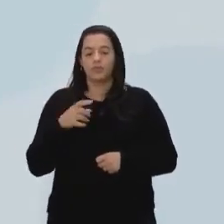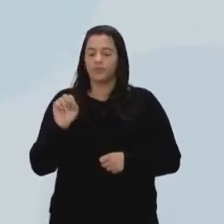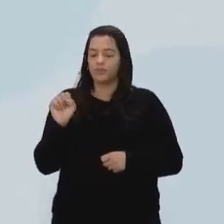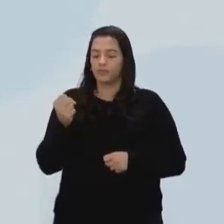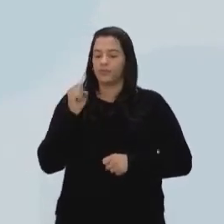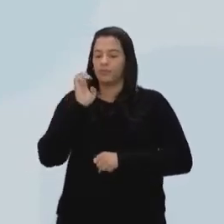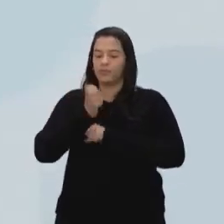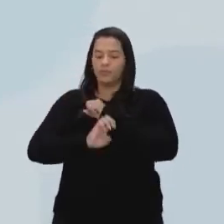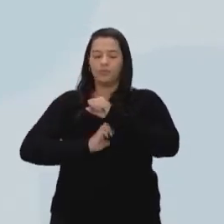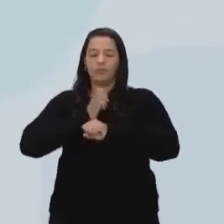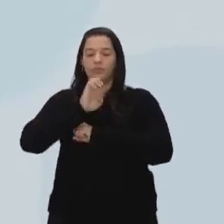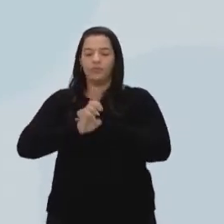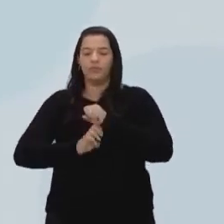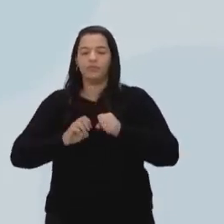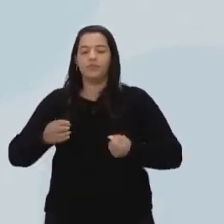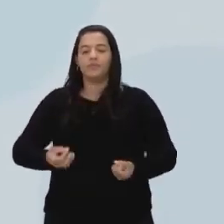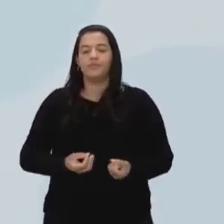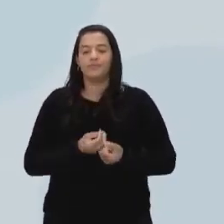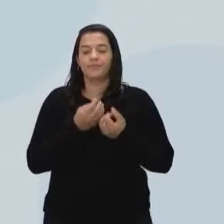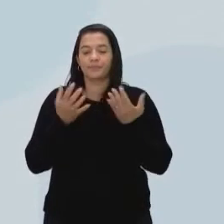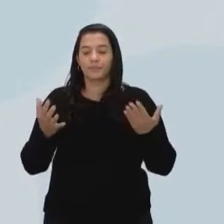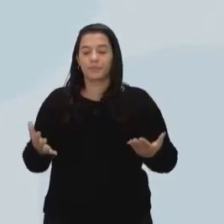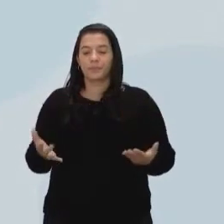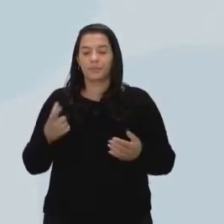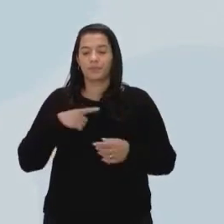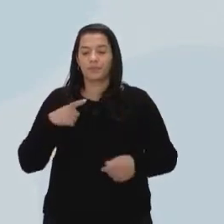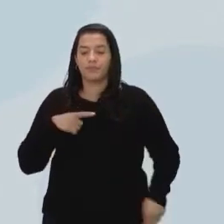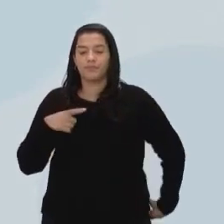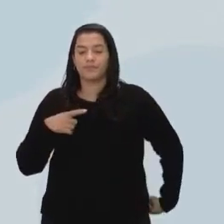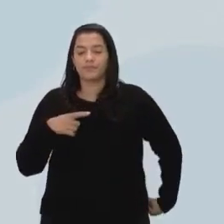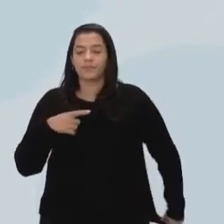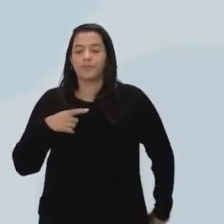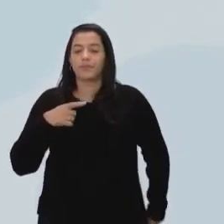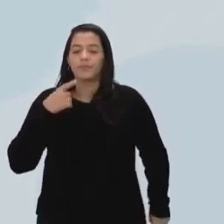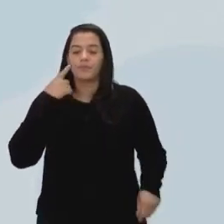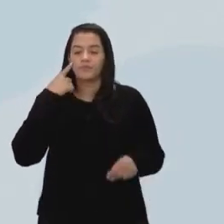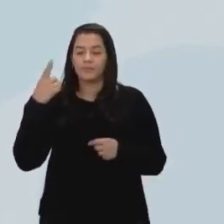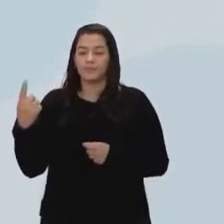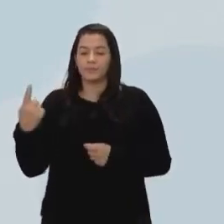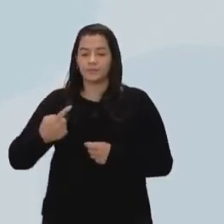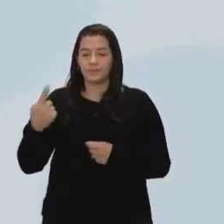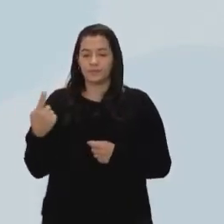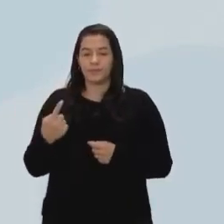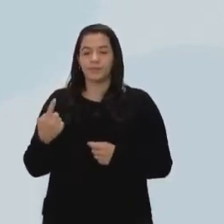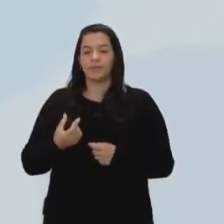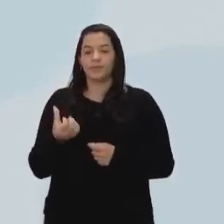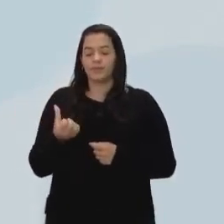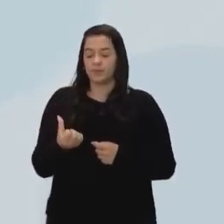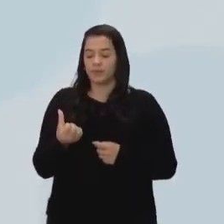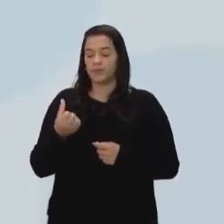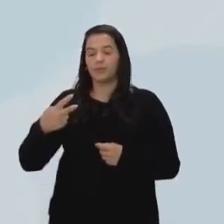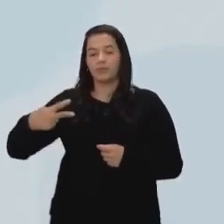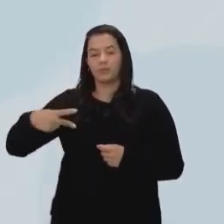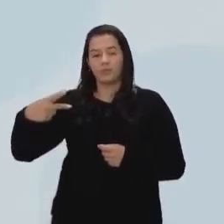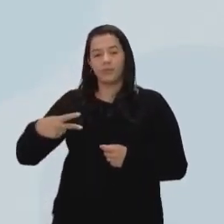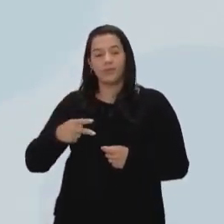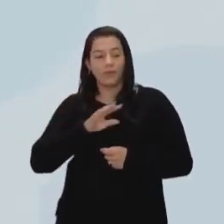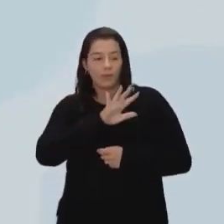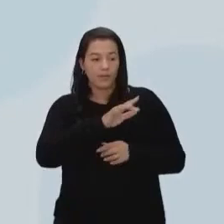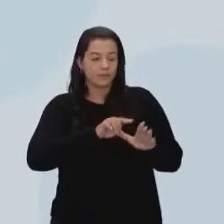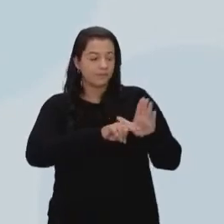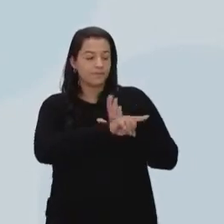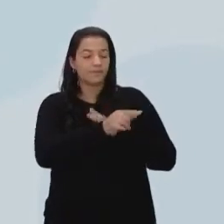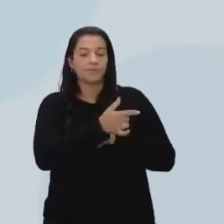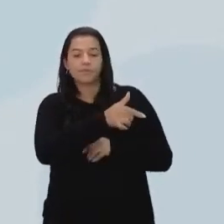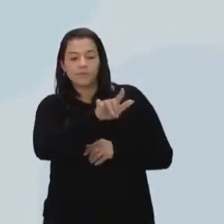elétrons, distribuídos de forma 2 na primeira camada, 6 na segunda camada. Eu tenho outra pergunta aqui, Pode falar,